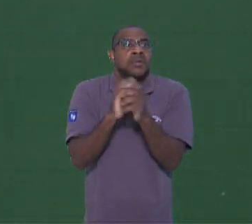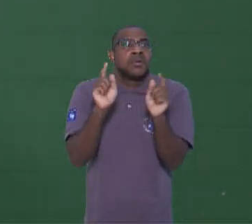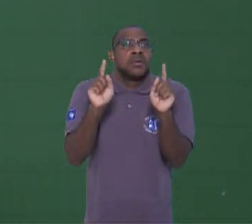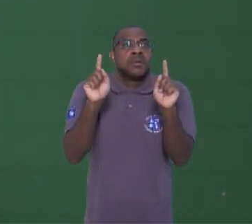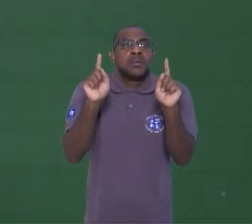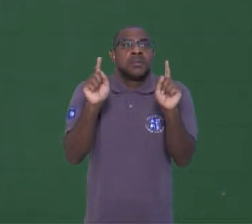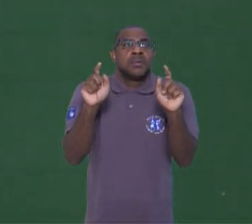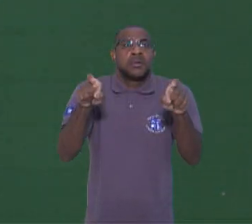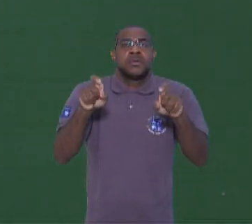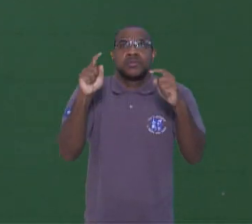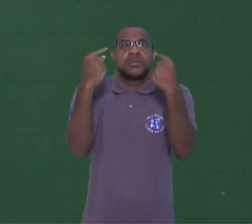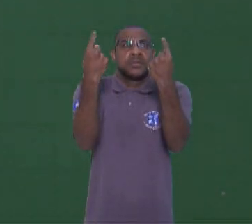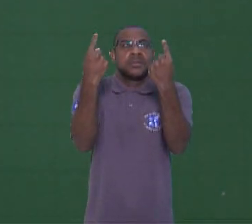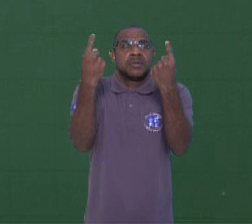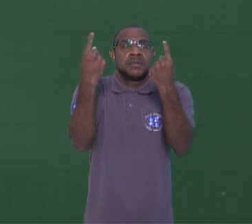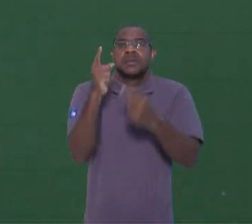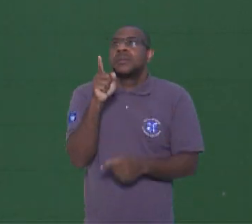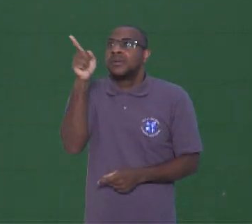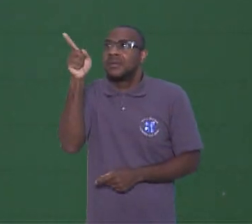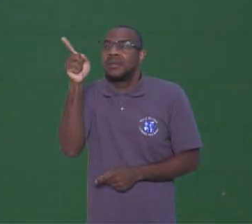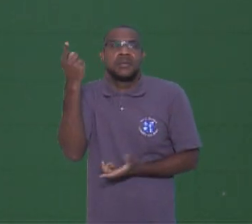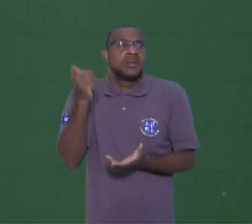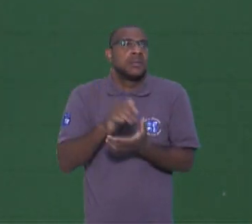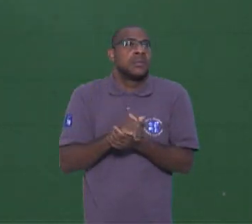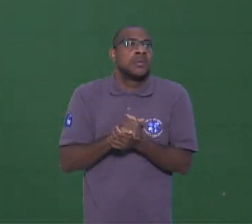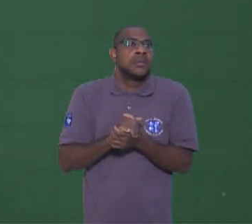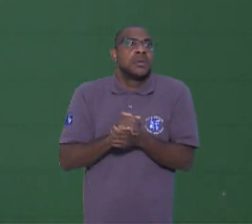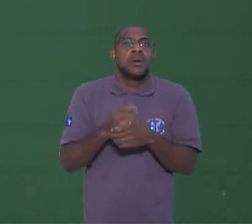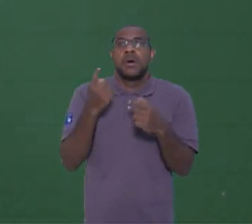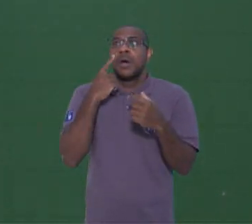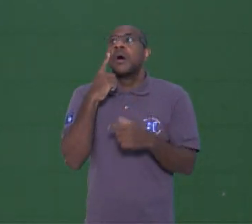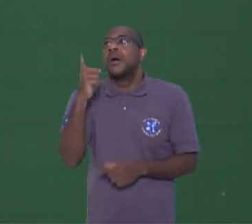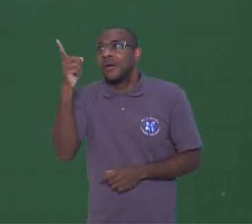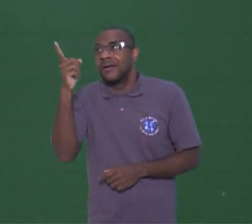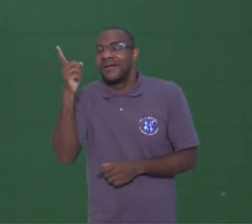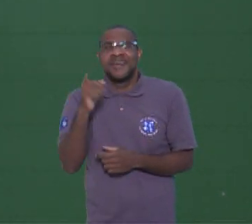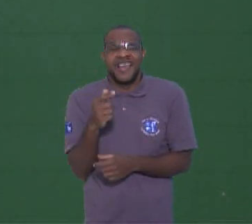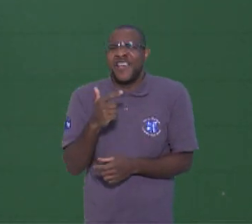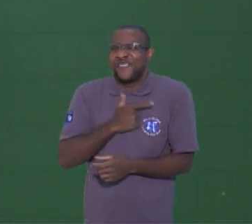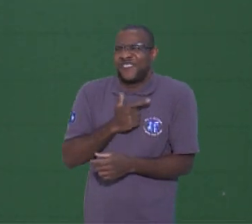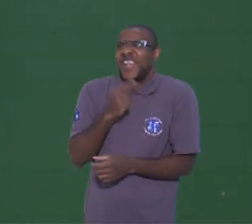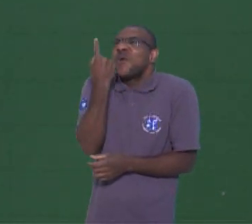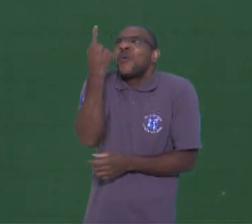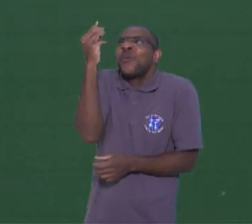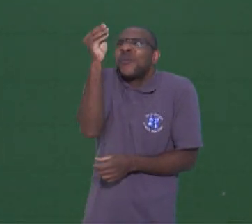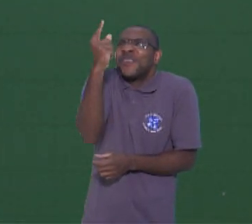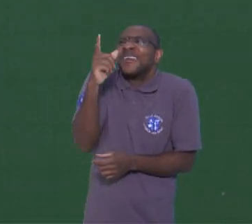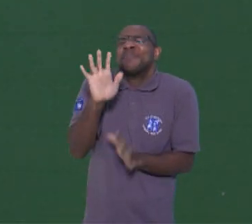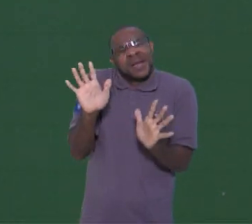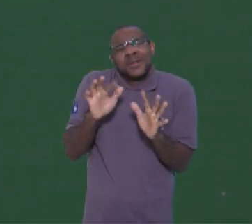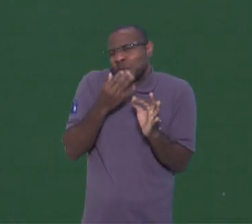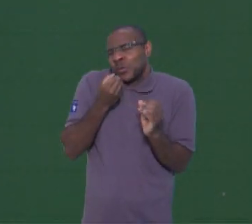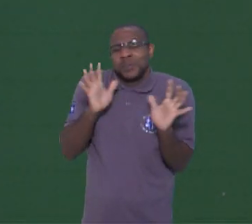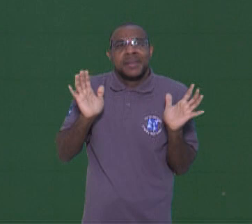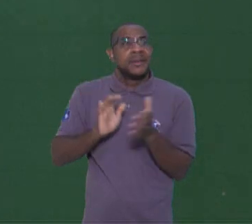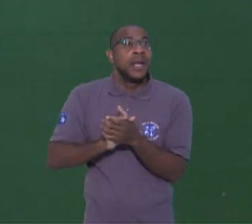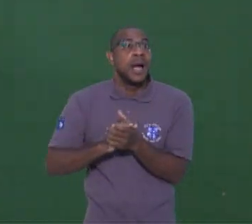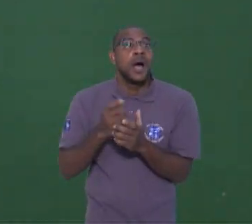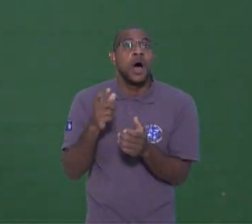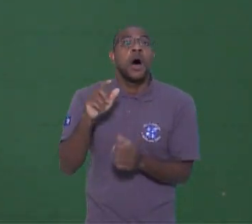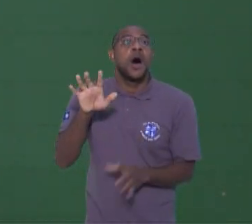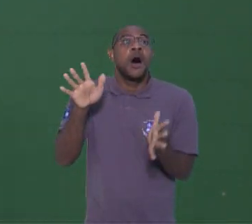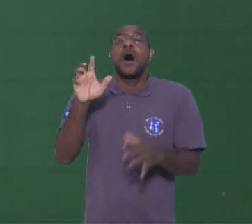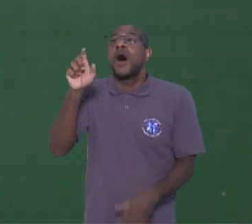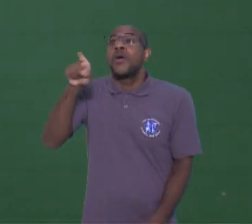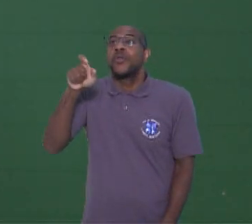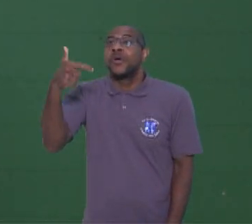é muito feio. Mas tudo bem. Deu para entender aqui que é 1? Tá, ok. X, então, ó, 2x